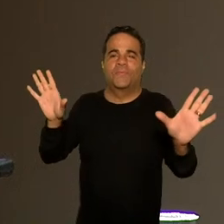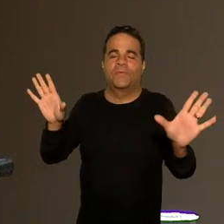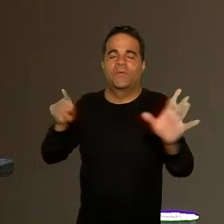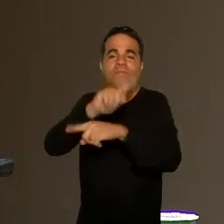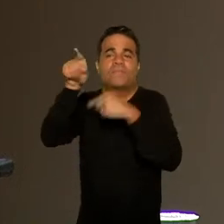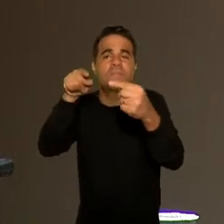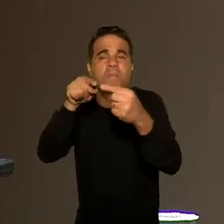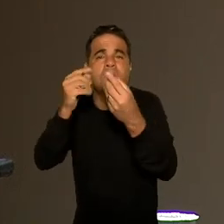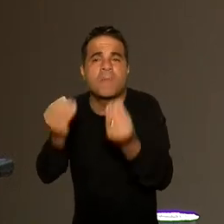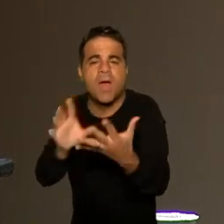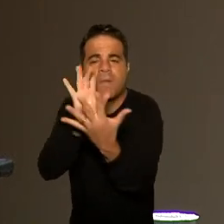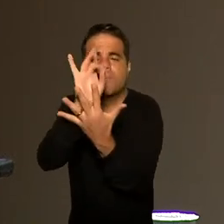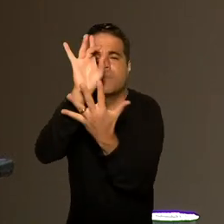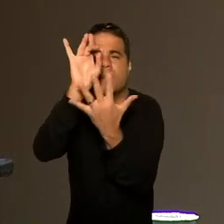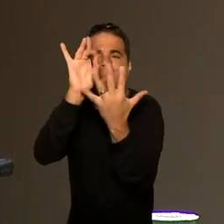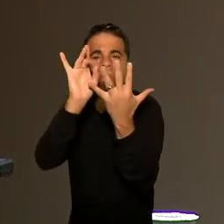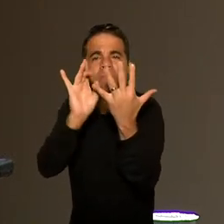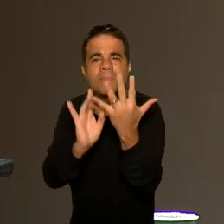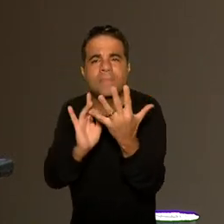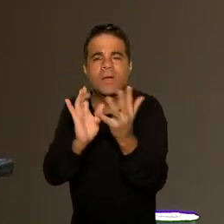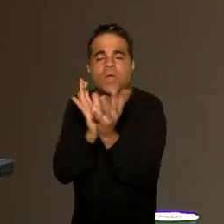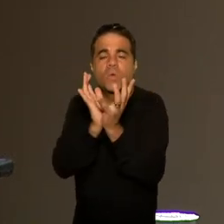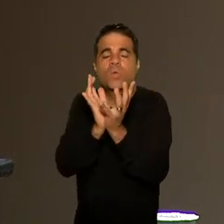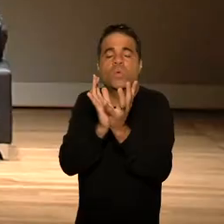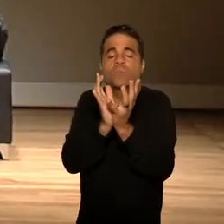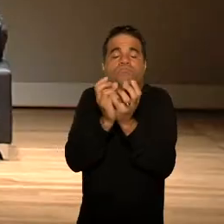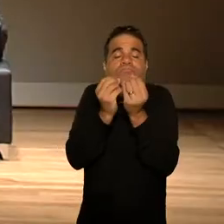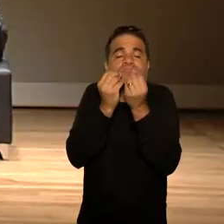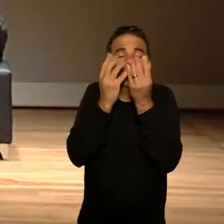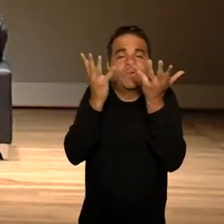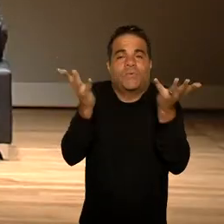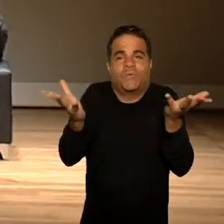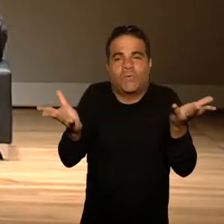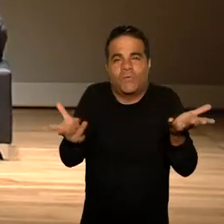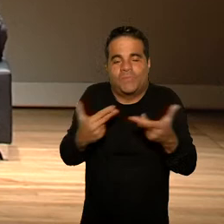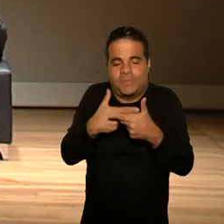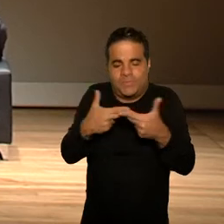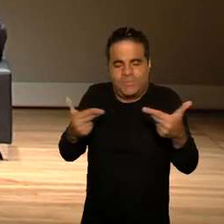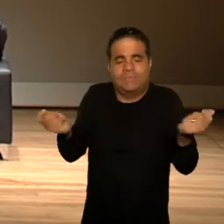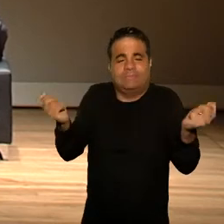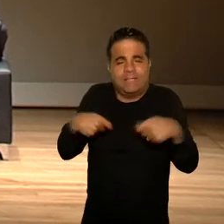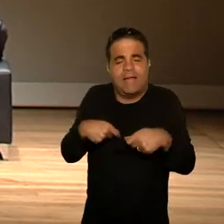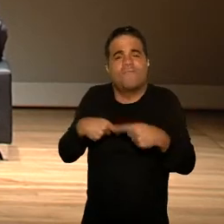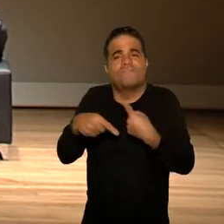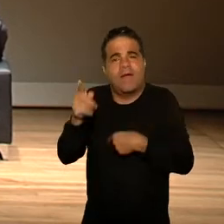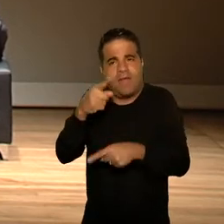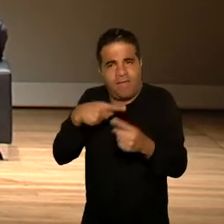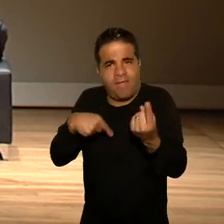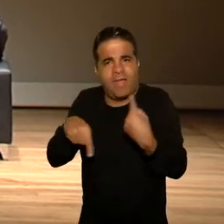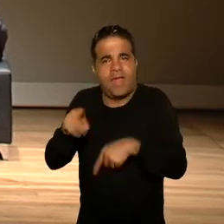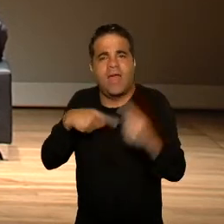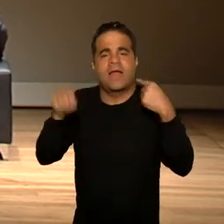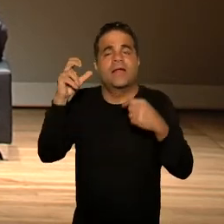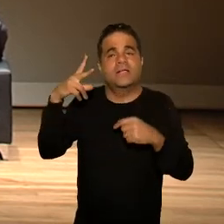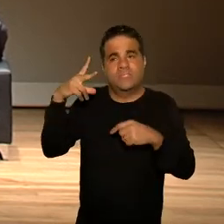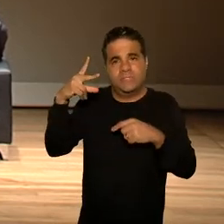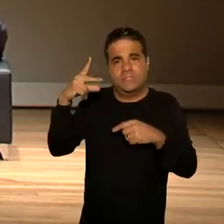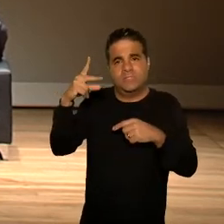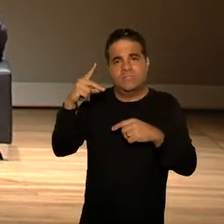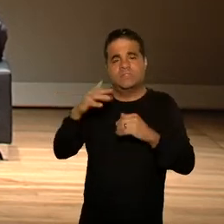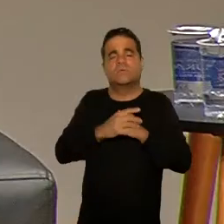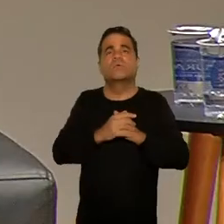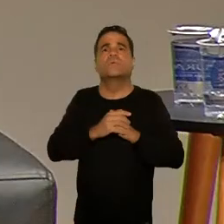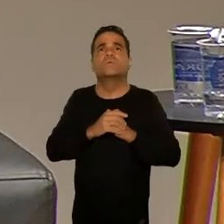é a finalidade de cada uma e que público Ela atinge né exatamente Então essas coisas convivendo né uma segunda modalidade